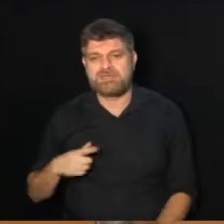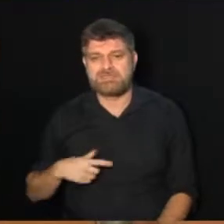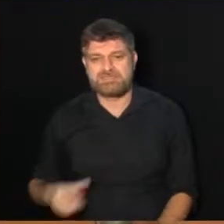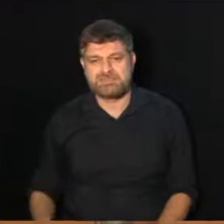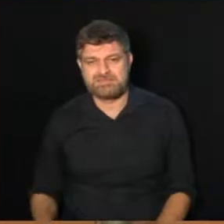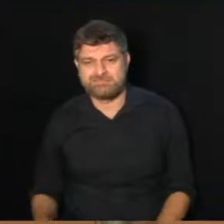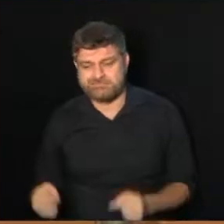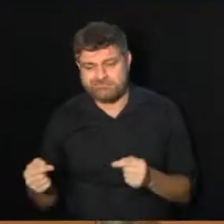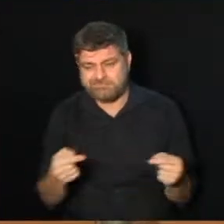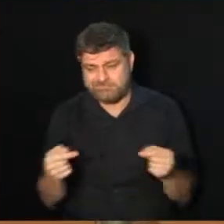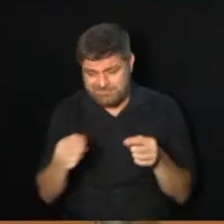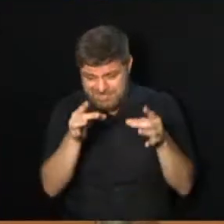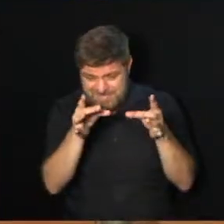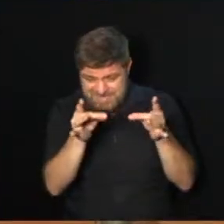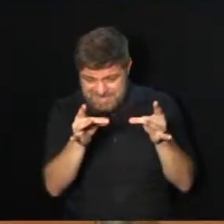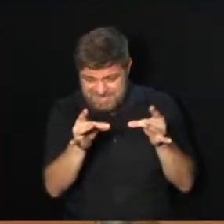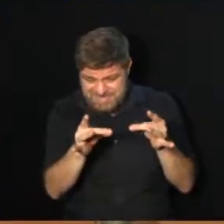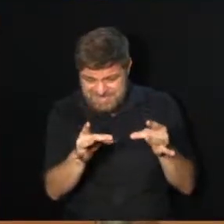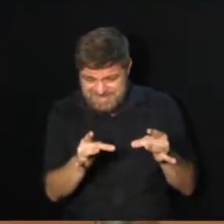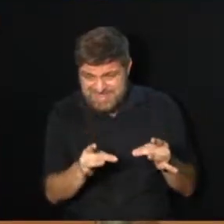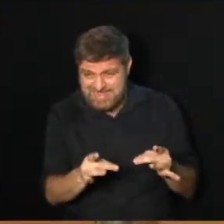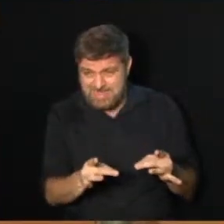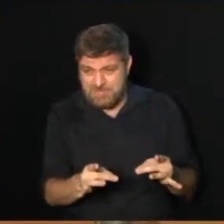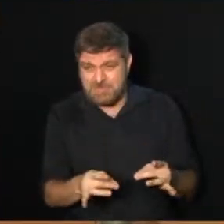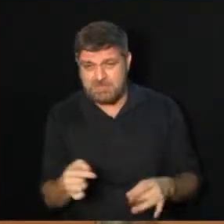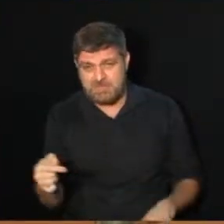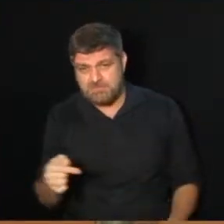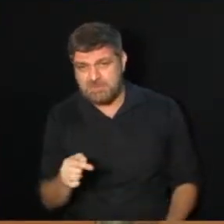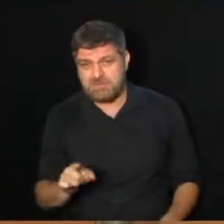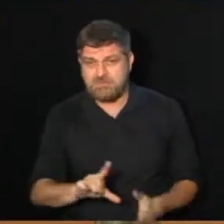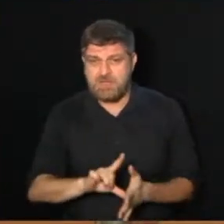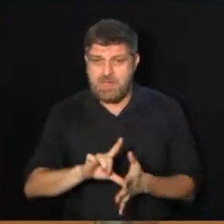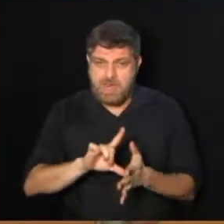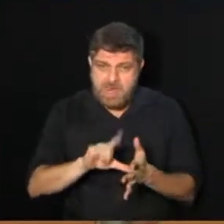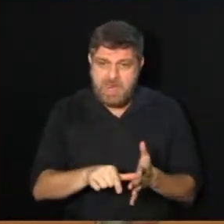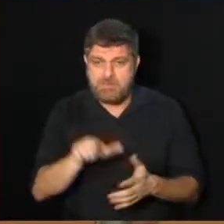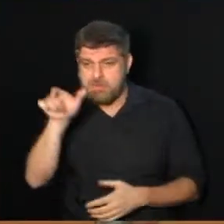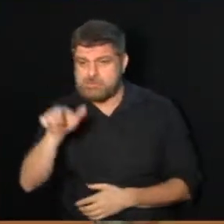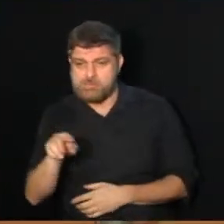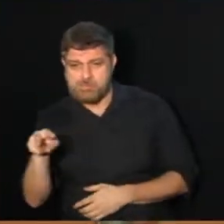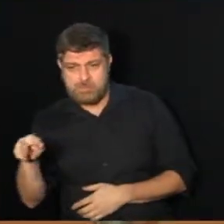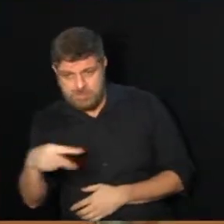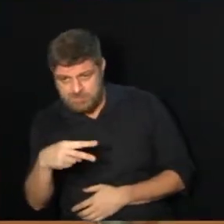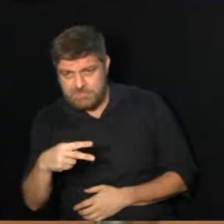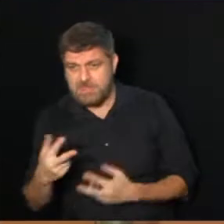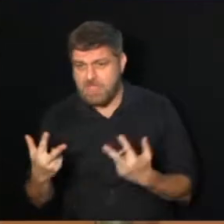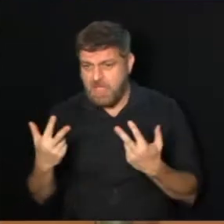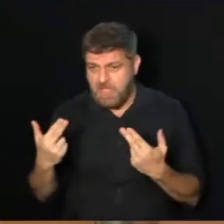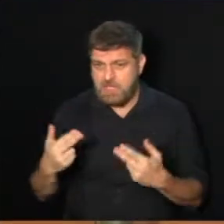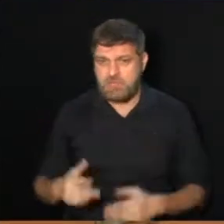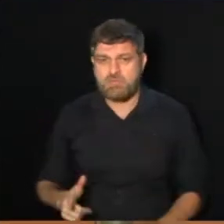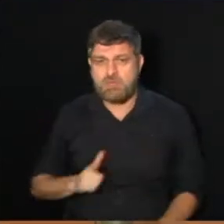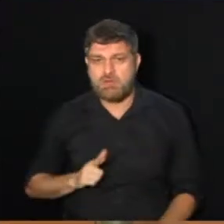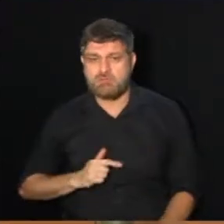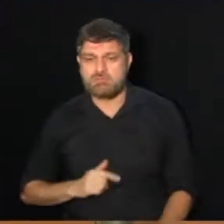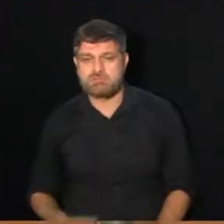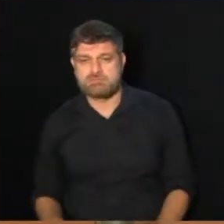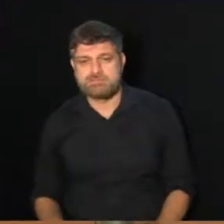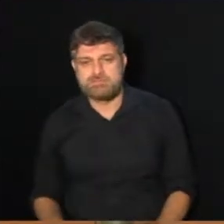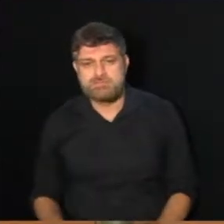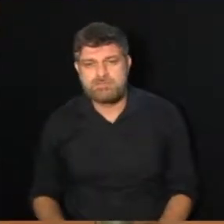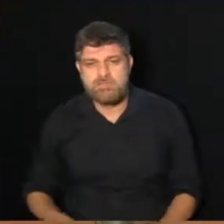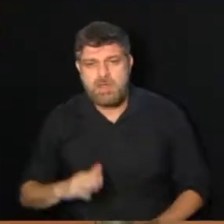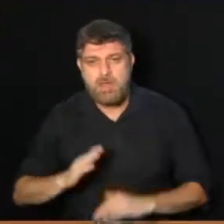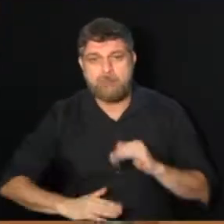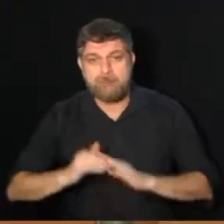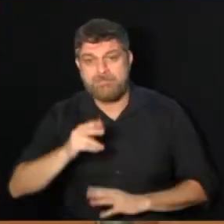graus de detalhamento que ficariam para uma posterior regulamentação, como o próprio projeto de lei prevê, por ato do